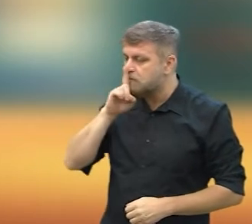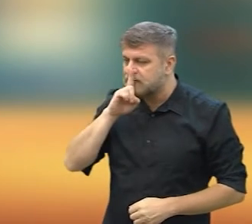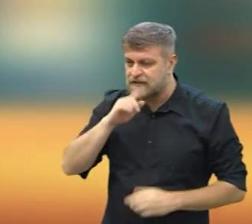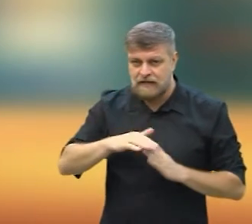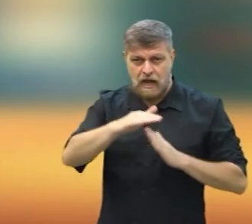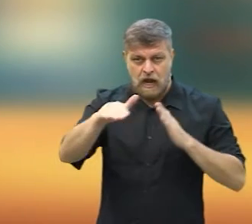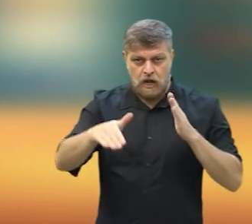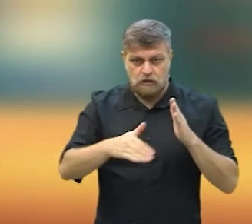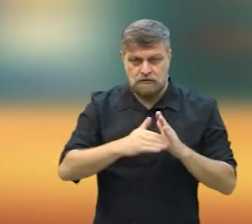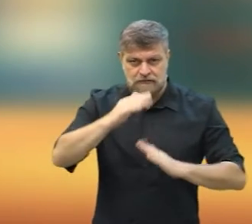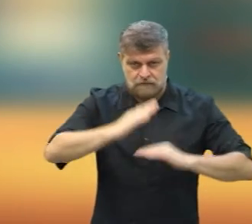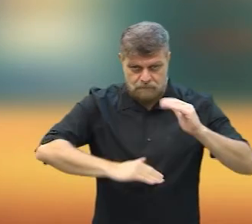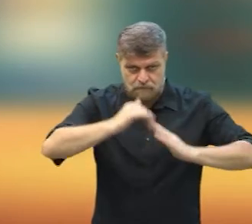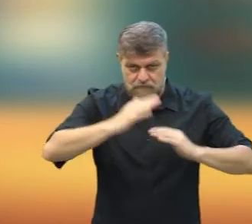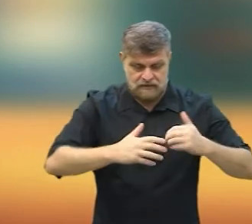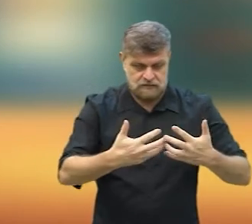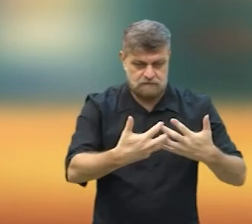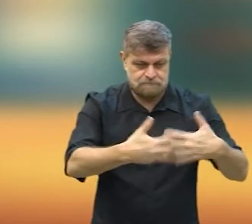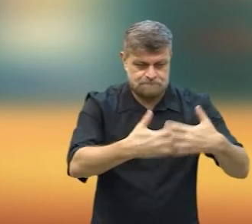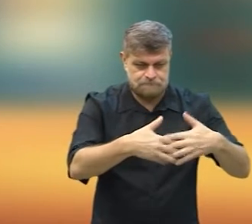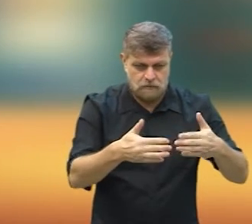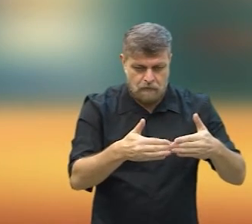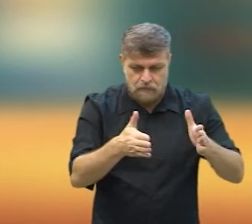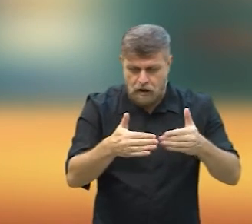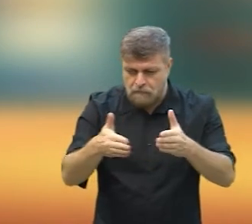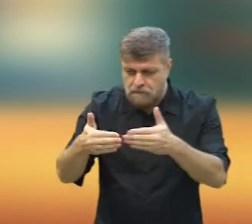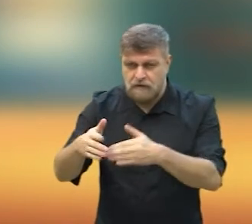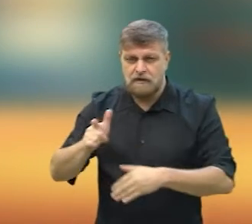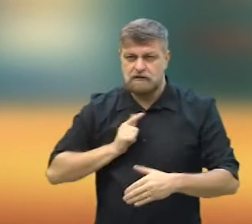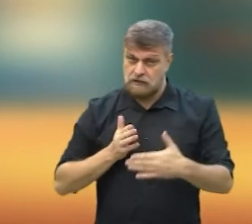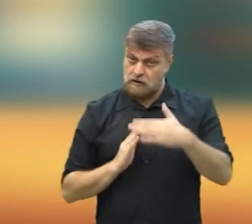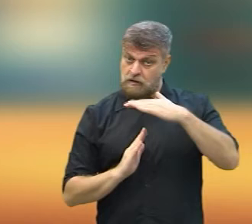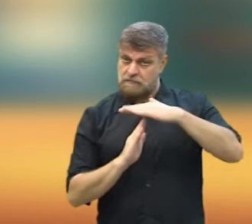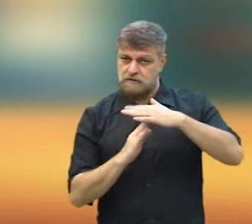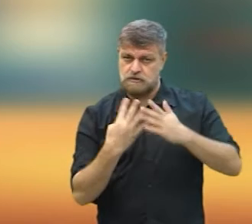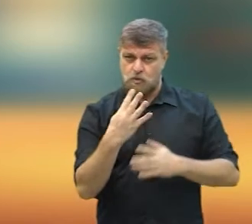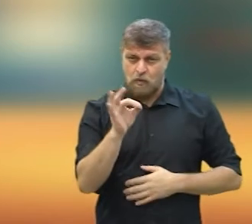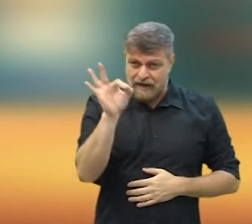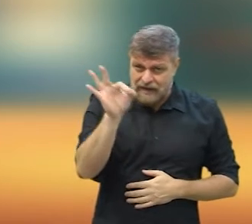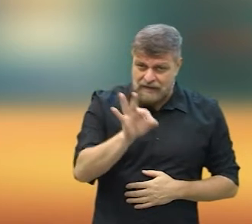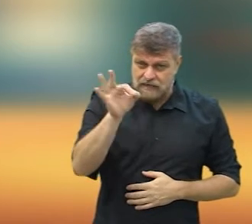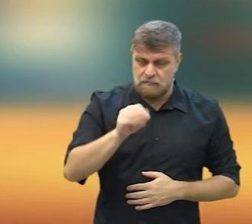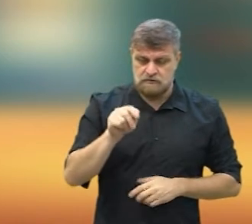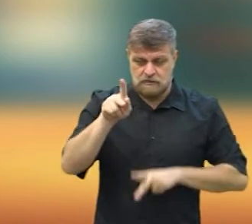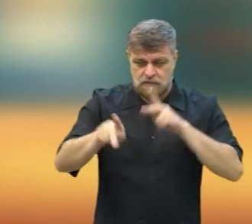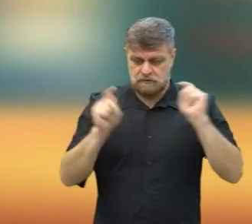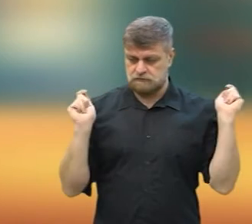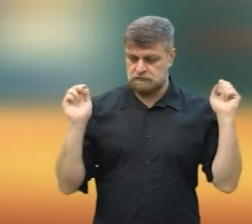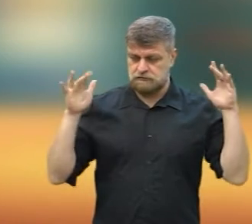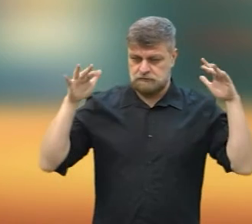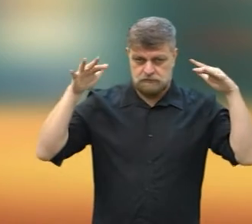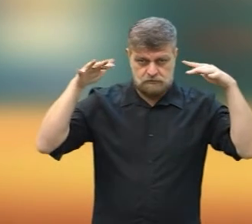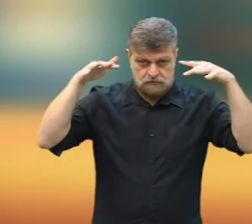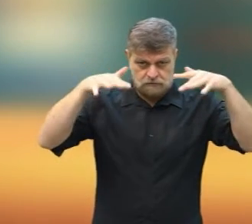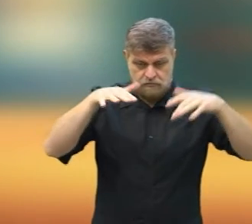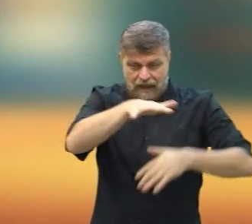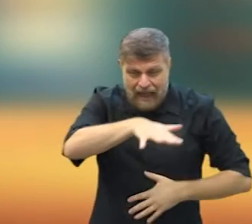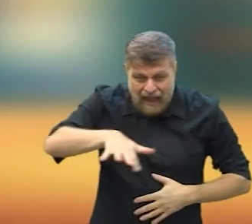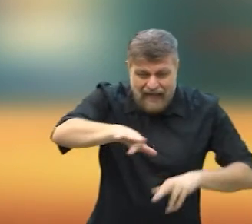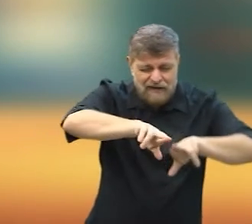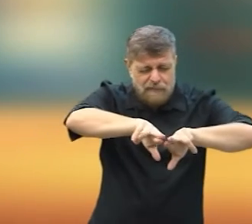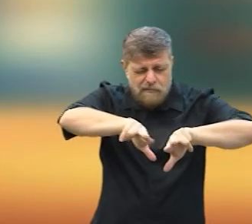mantém todas as atividades em funcionamento. Capacidade limitada a 40% de ocupação para todos os